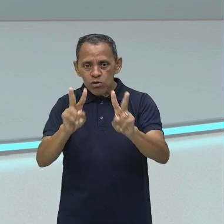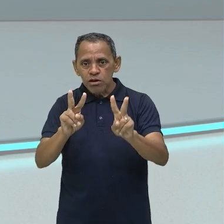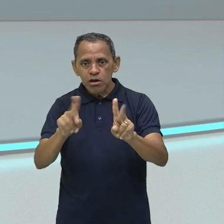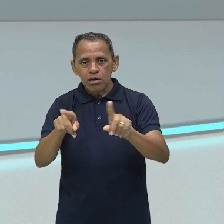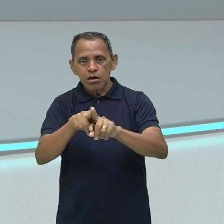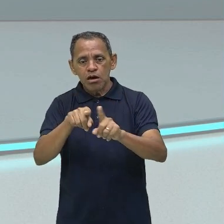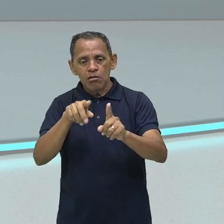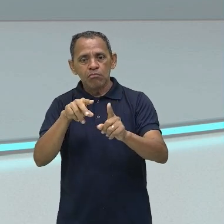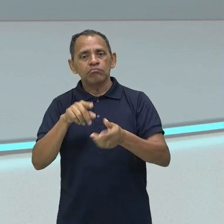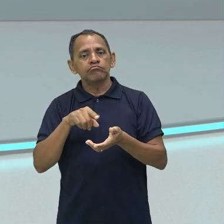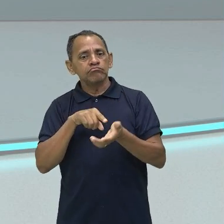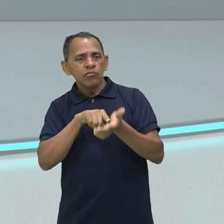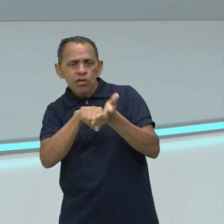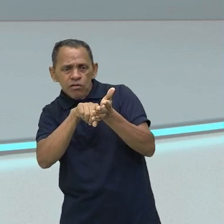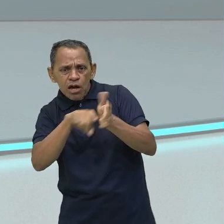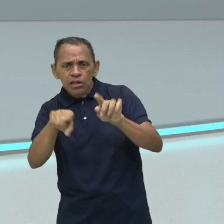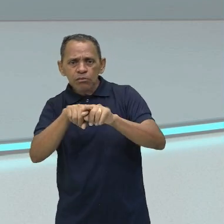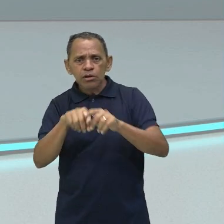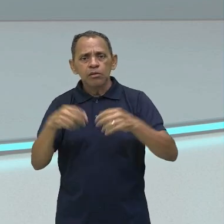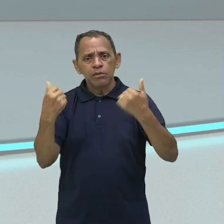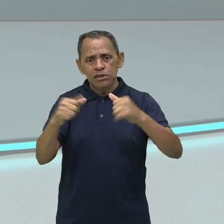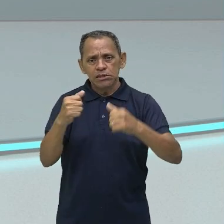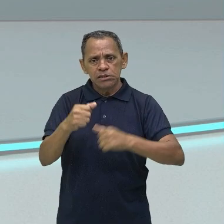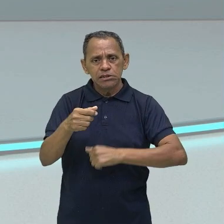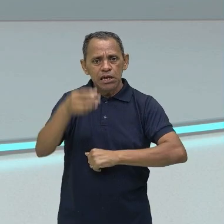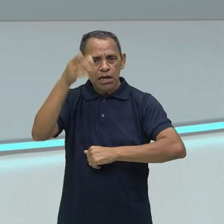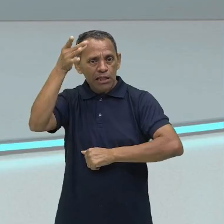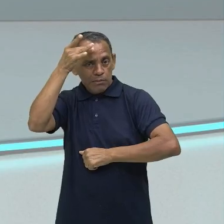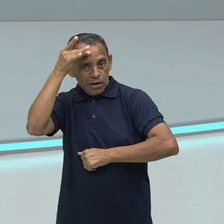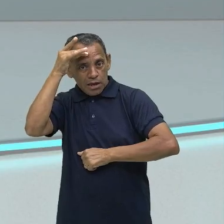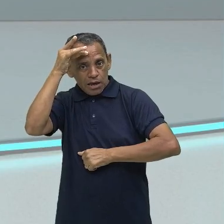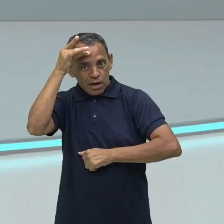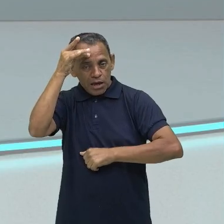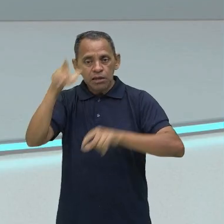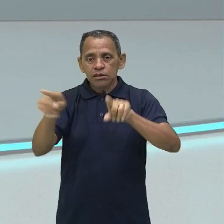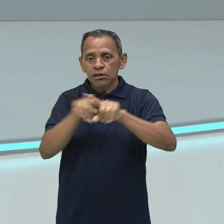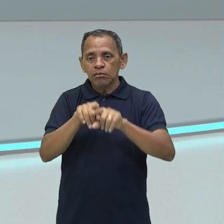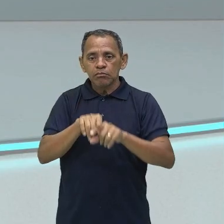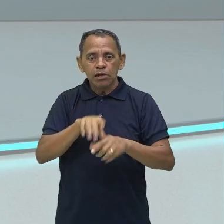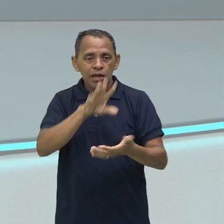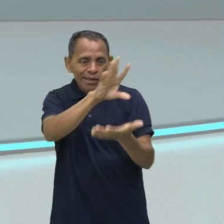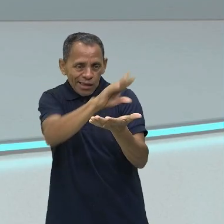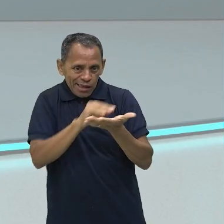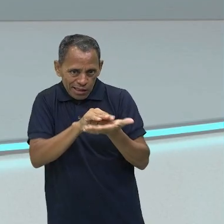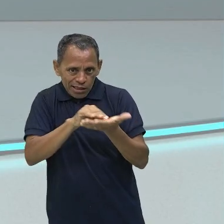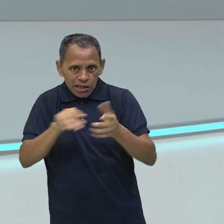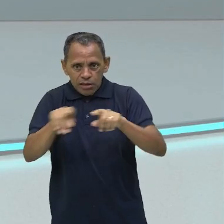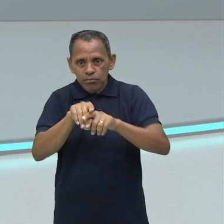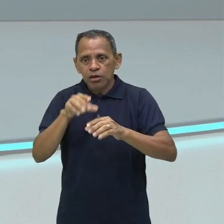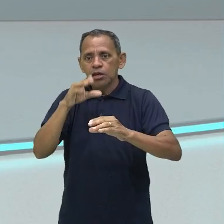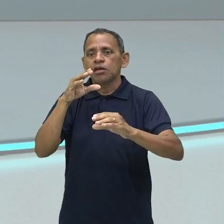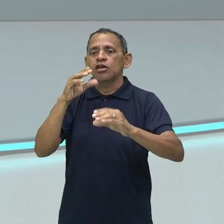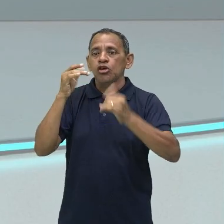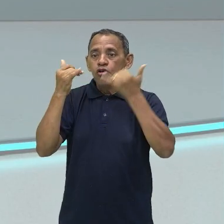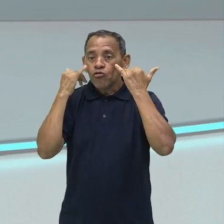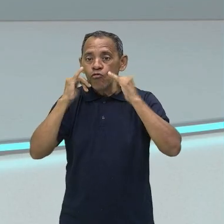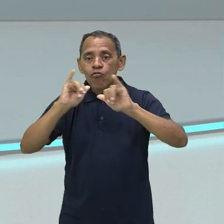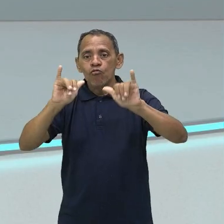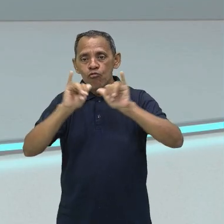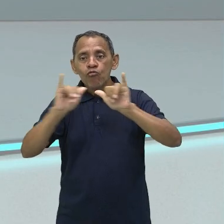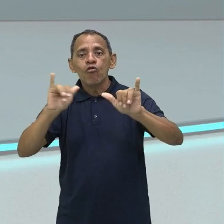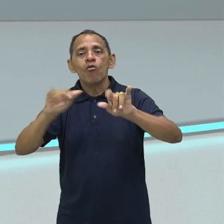precisa perceber que é necessário lembrar, reter e comunicar. Ou seja, eu estou a